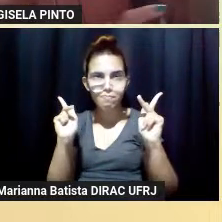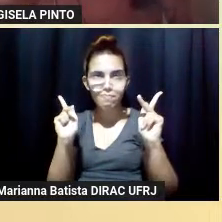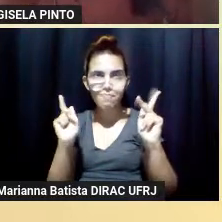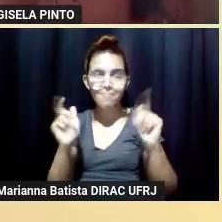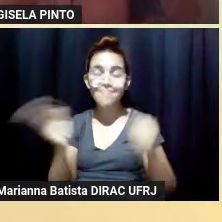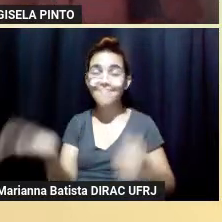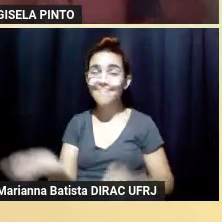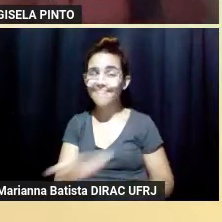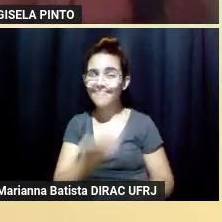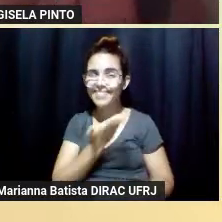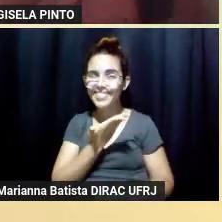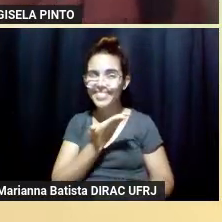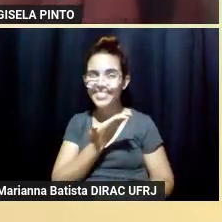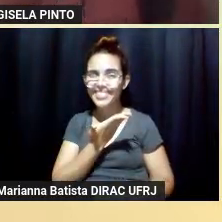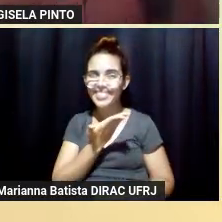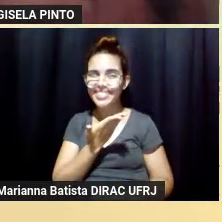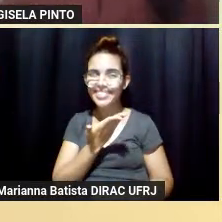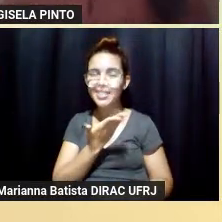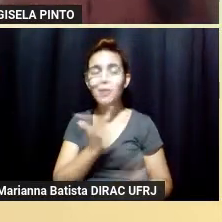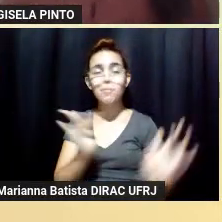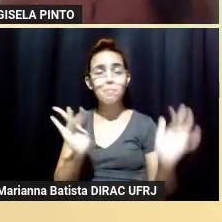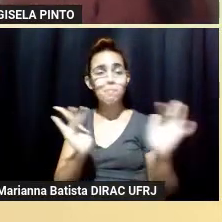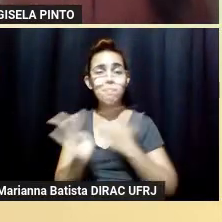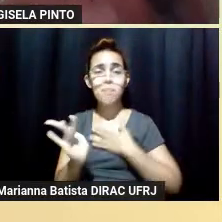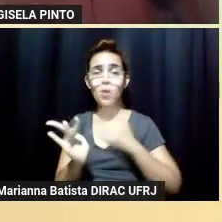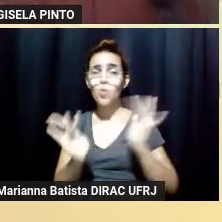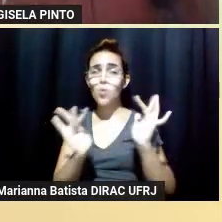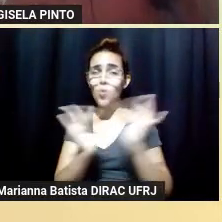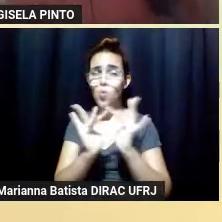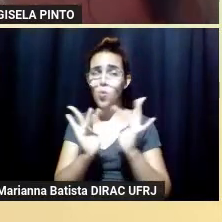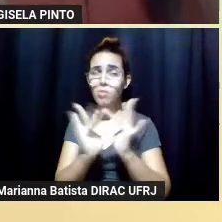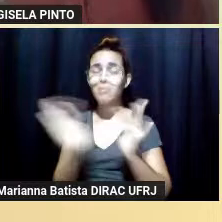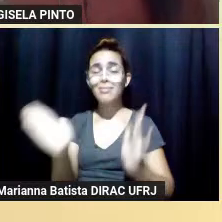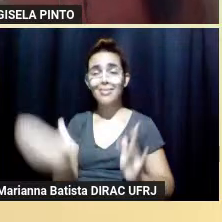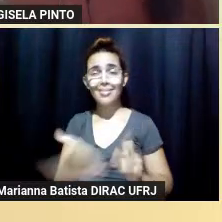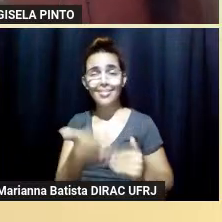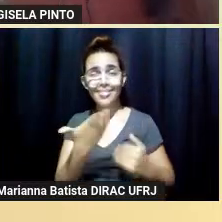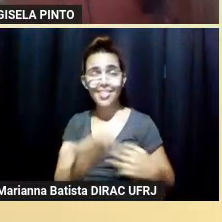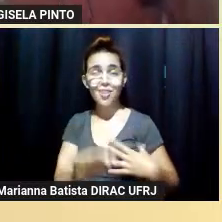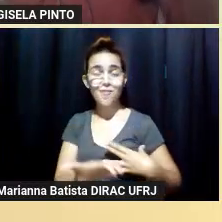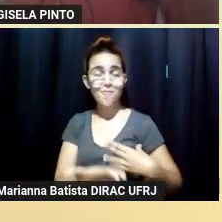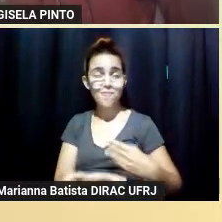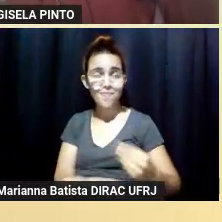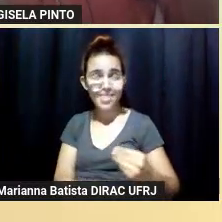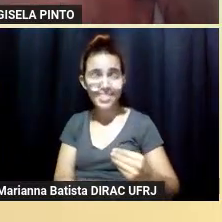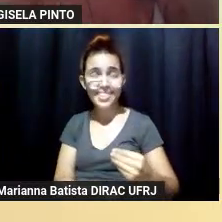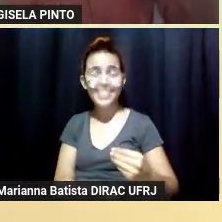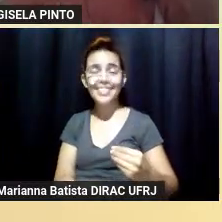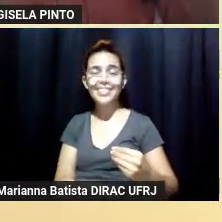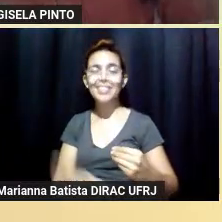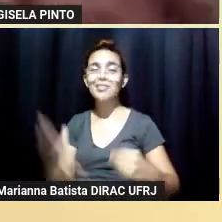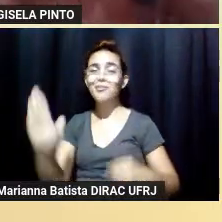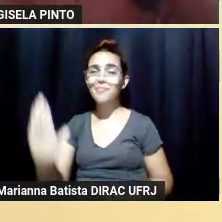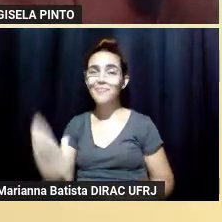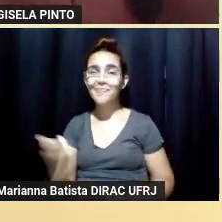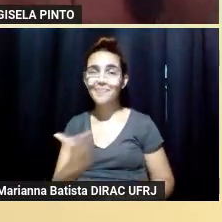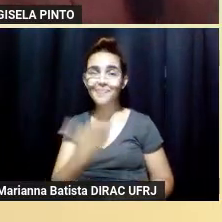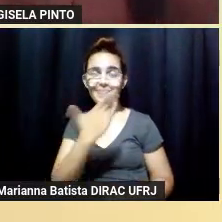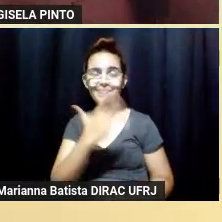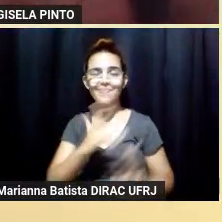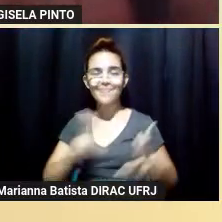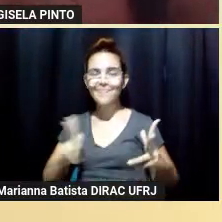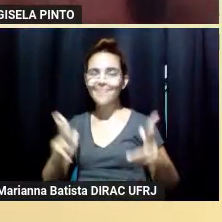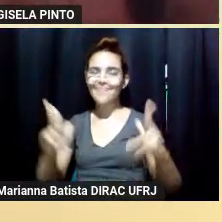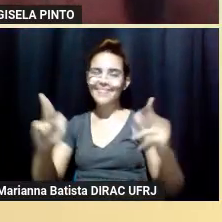E meus contatos, minhas meninas, pedaços de mim e pedaços da minha vida. Eu só tenho